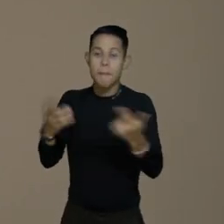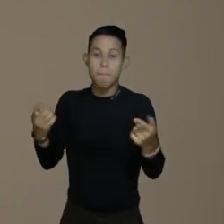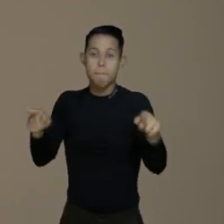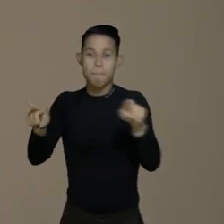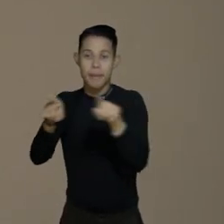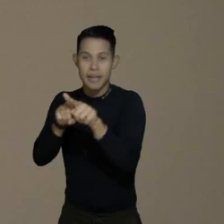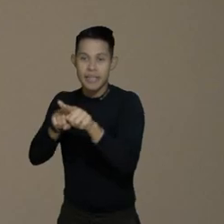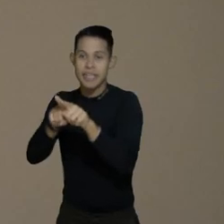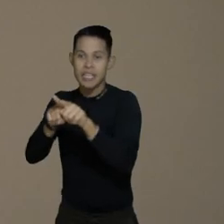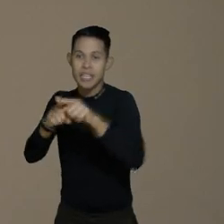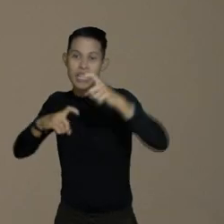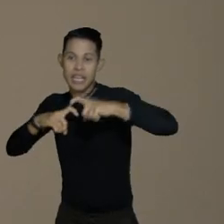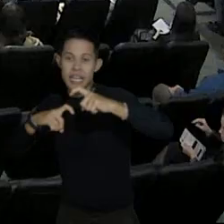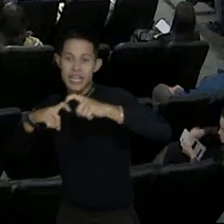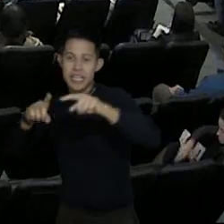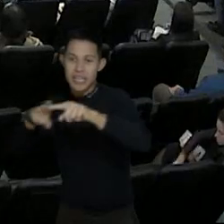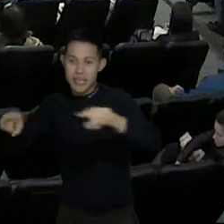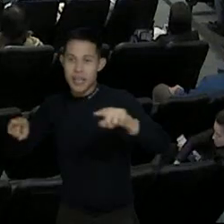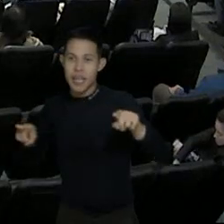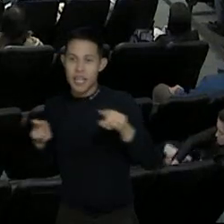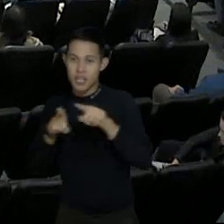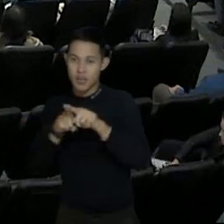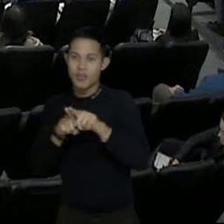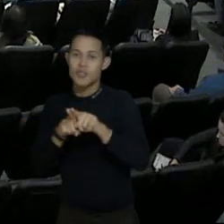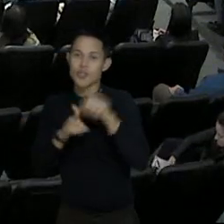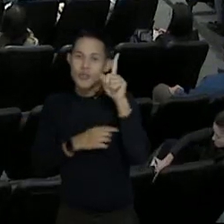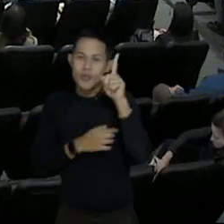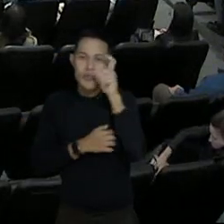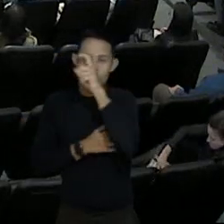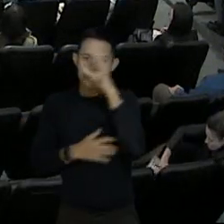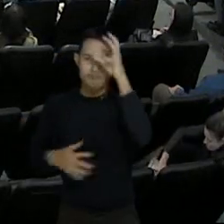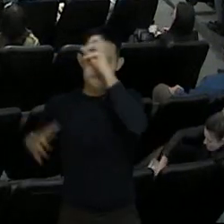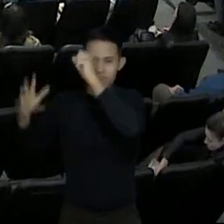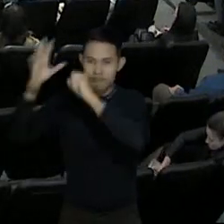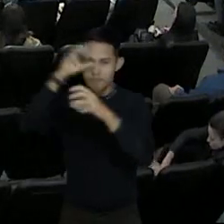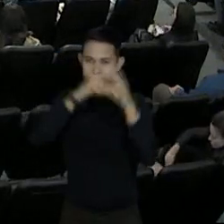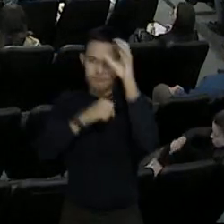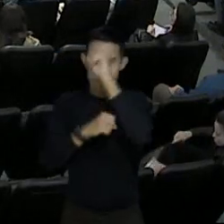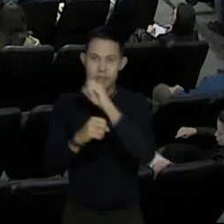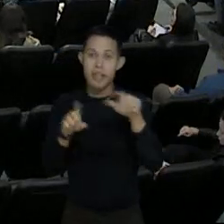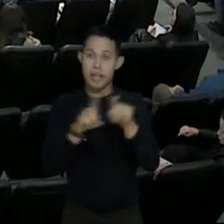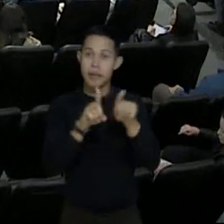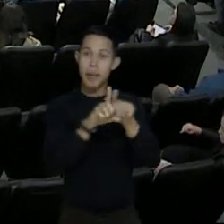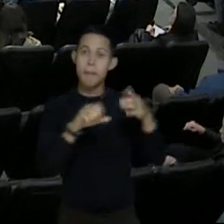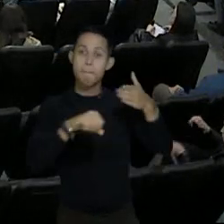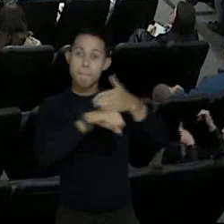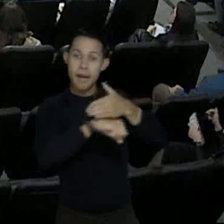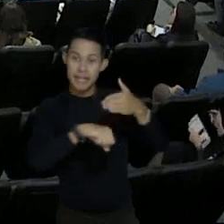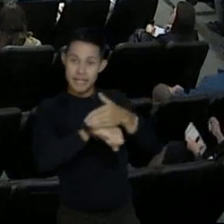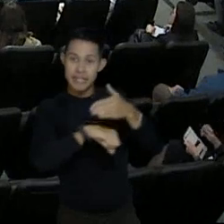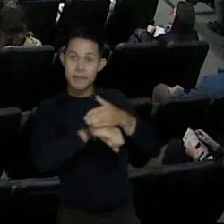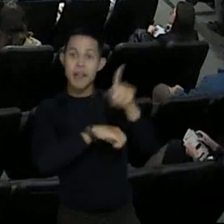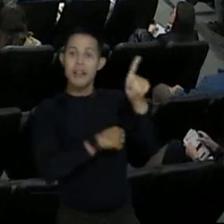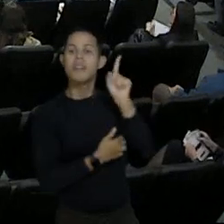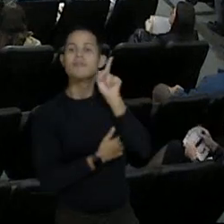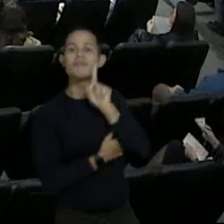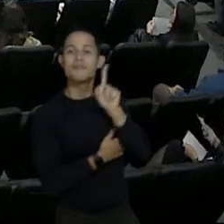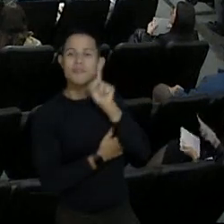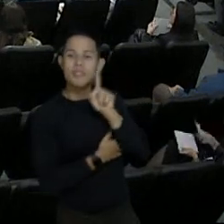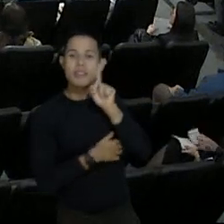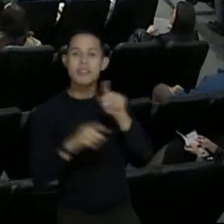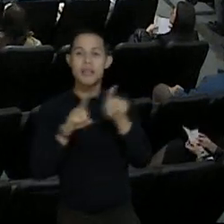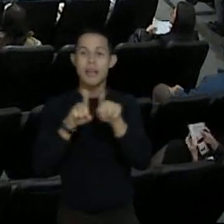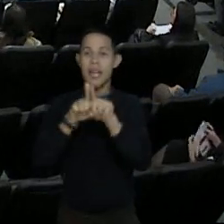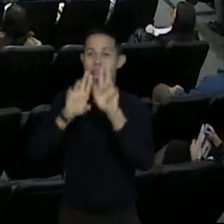de aprendizagem participante das conferências anuais da International dyslexia Association e das reuniões com a Global